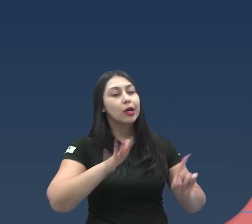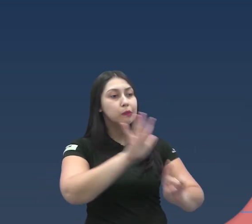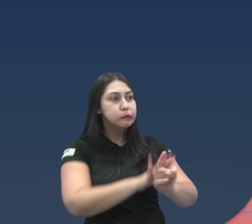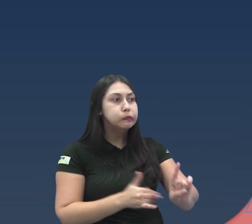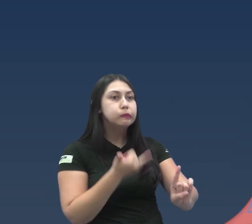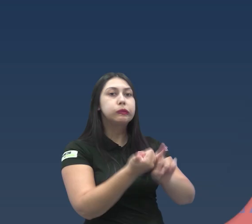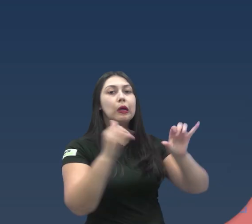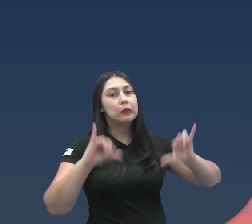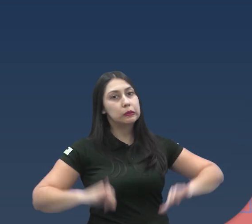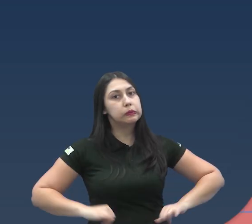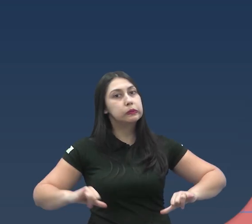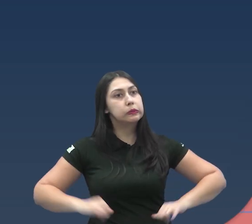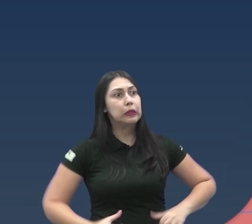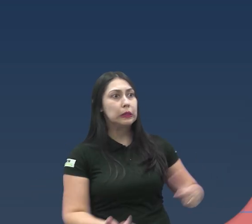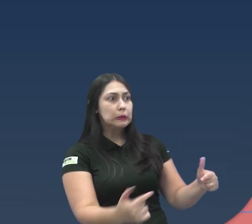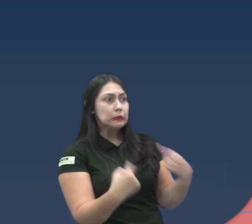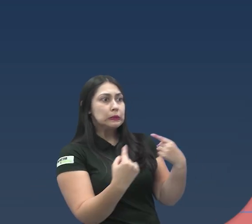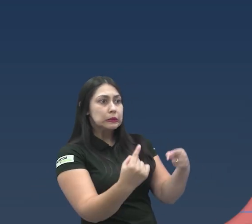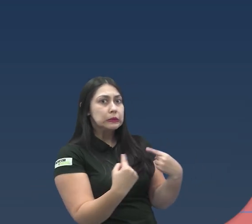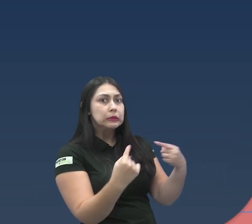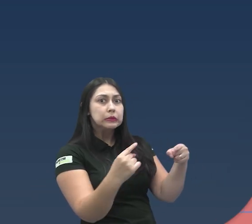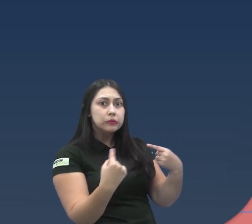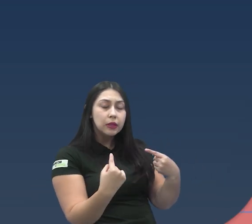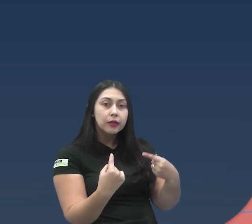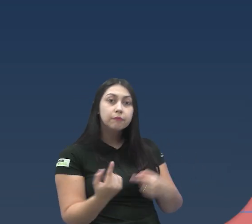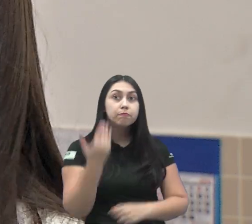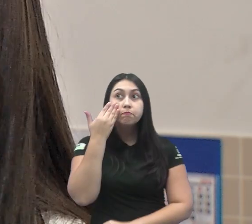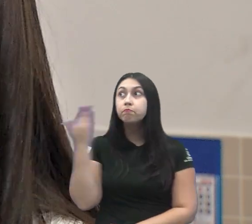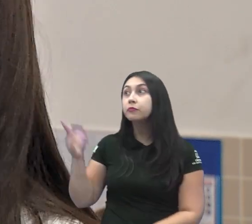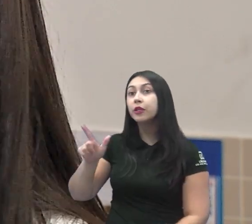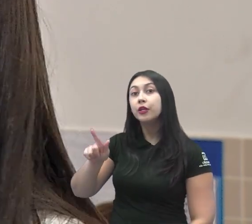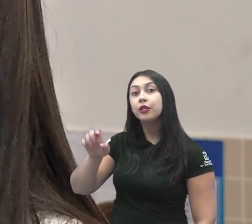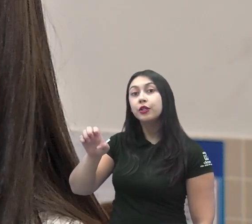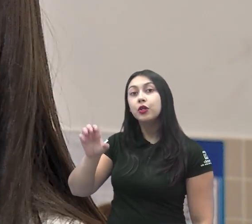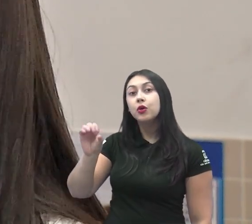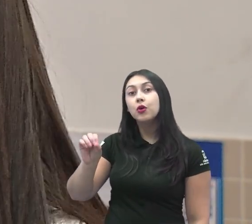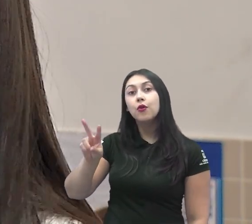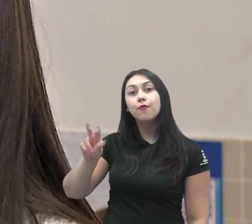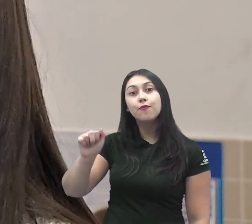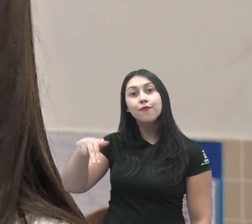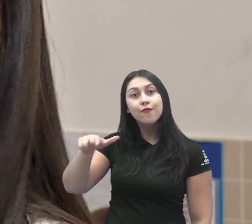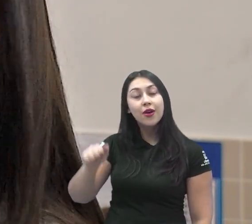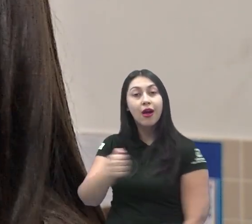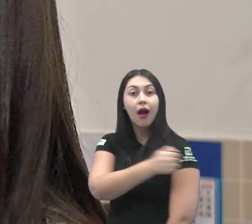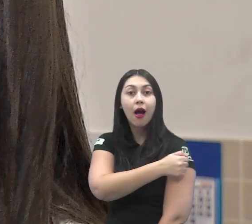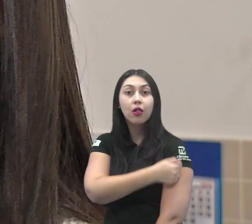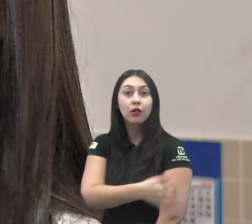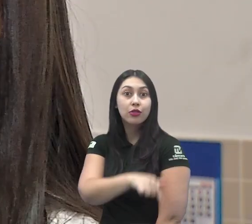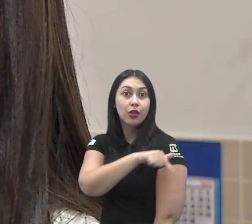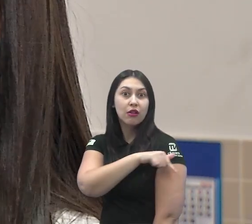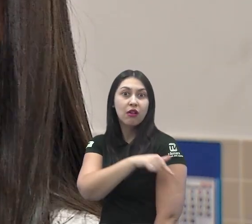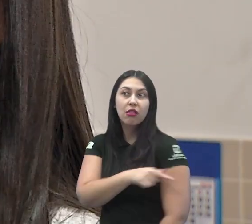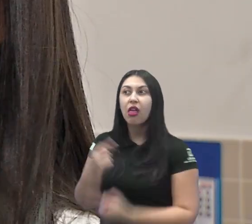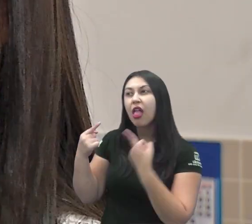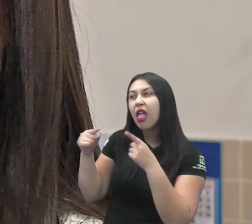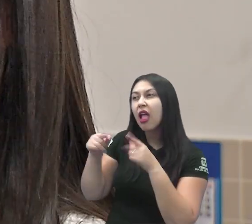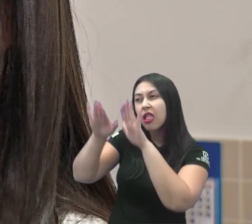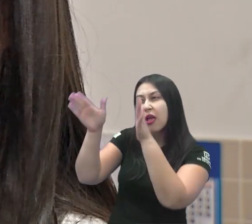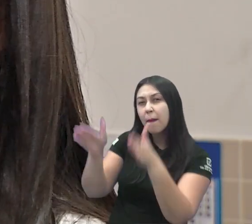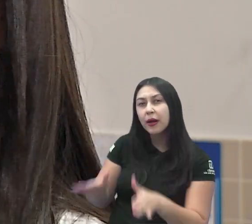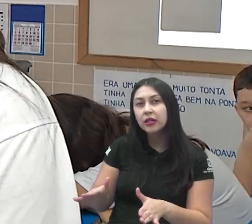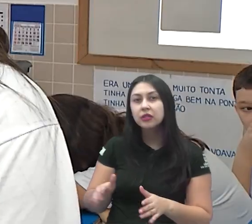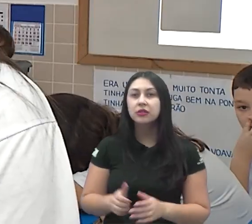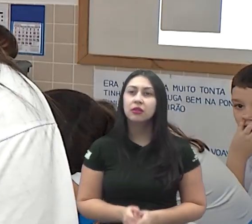37,3% deles já passaram por intimidações constantes. Com a Giovana, aluna do 7º ano, implicaram com a